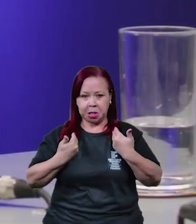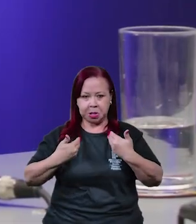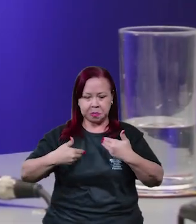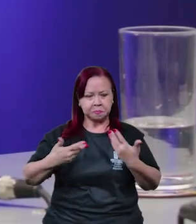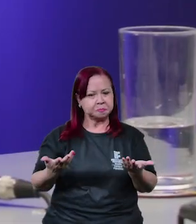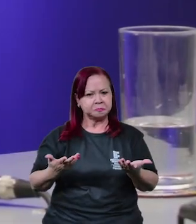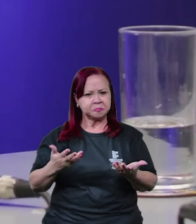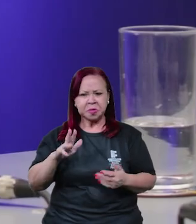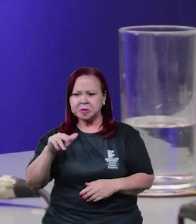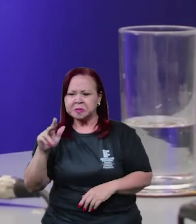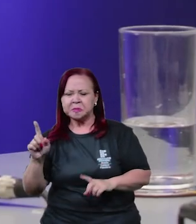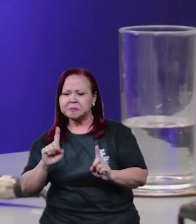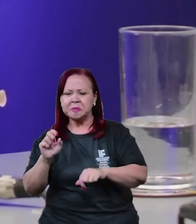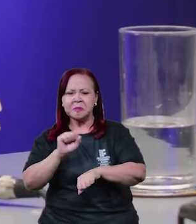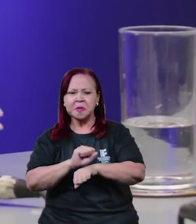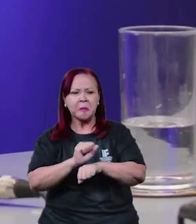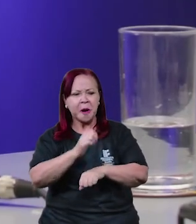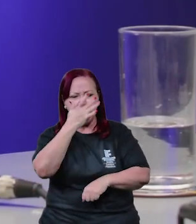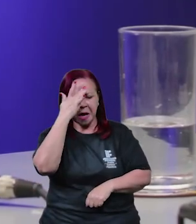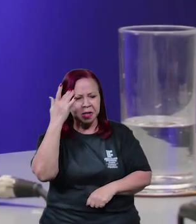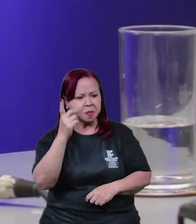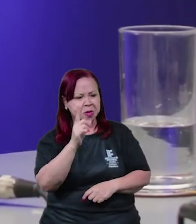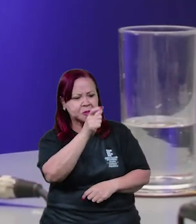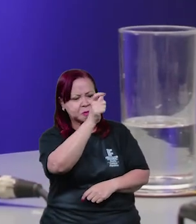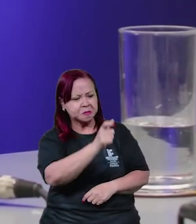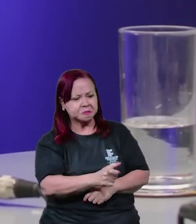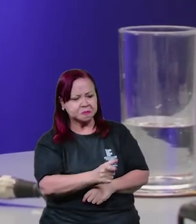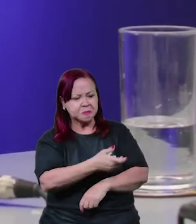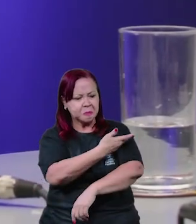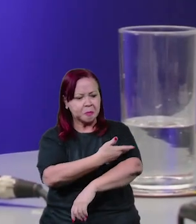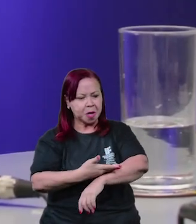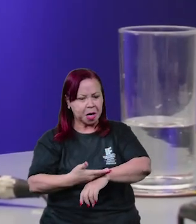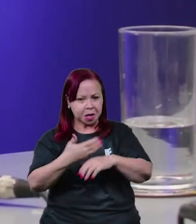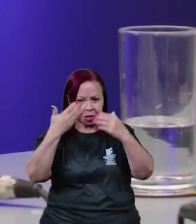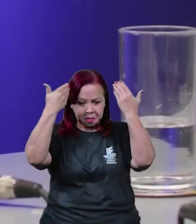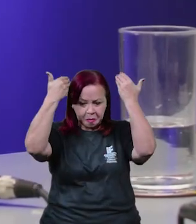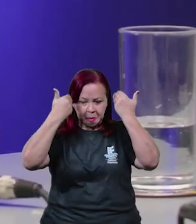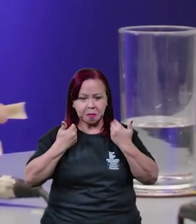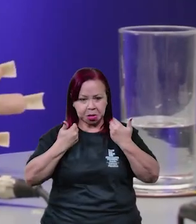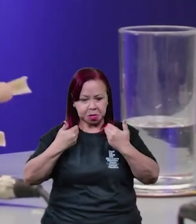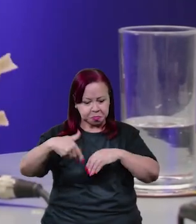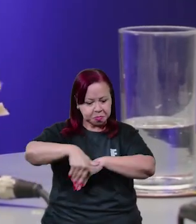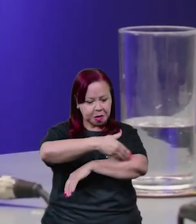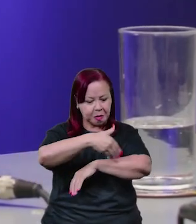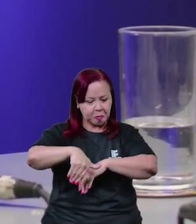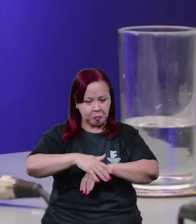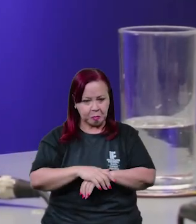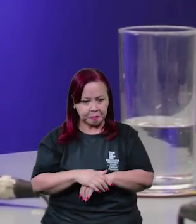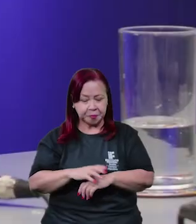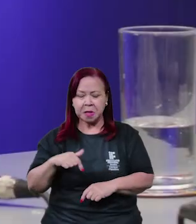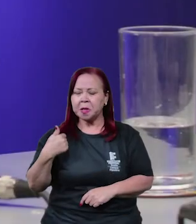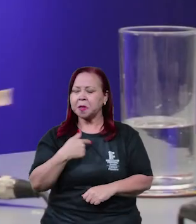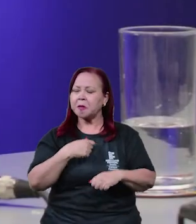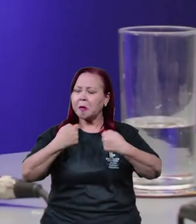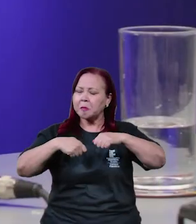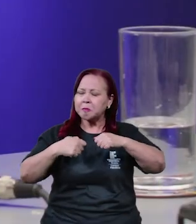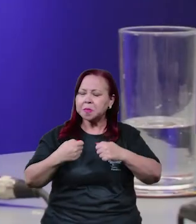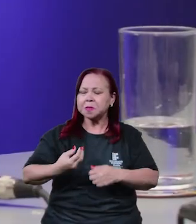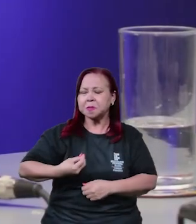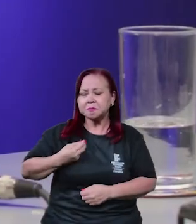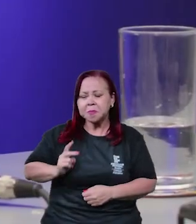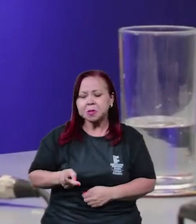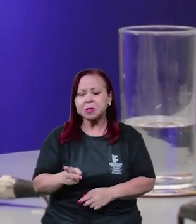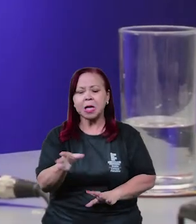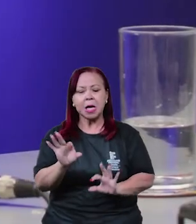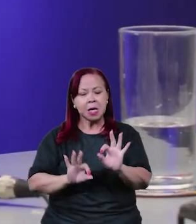dedo escorre, né, menina? Eu achava que não. Sim. E aí a gente tem que estar sempre